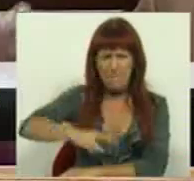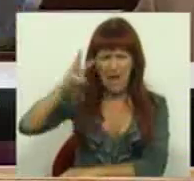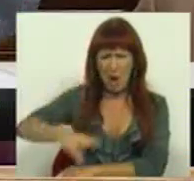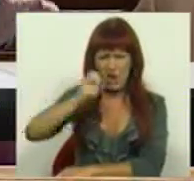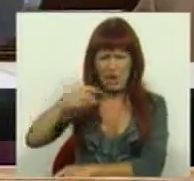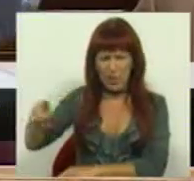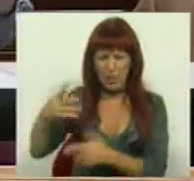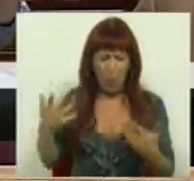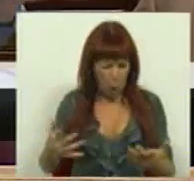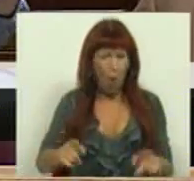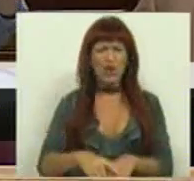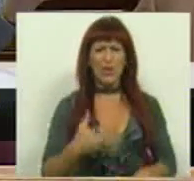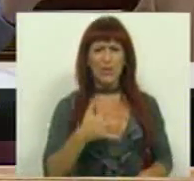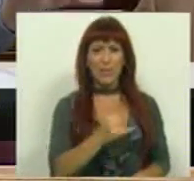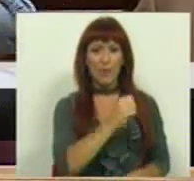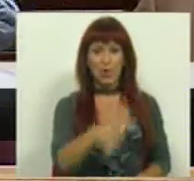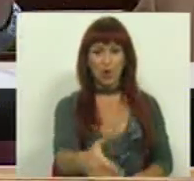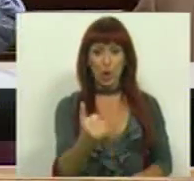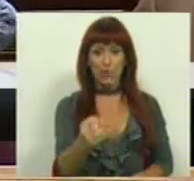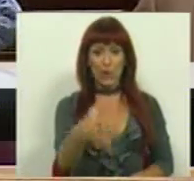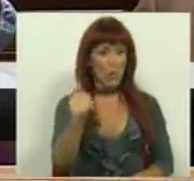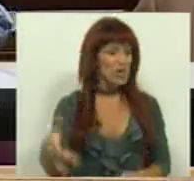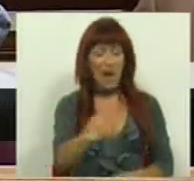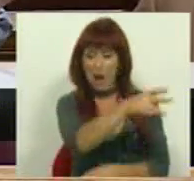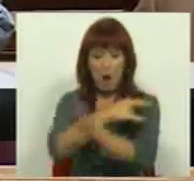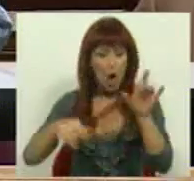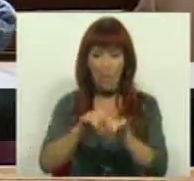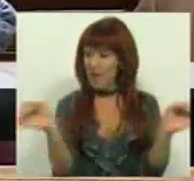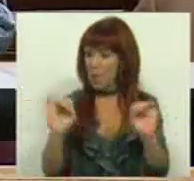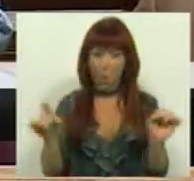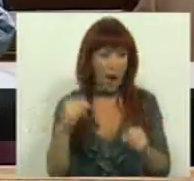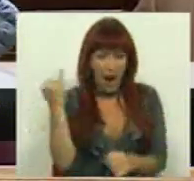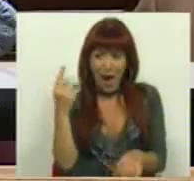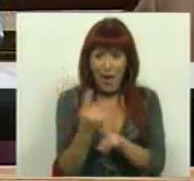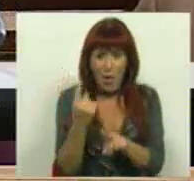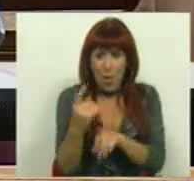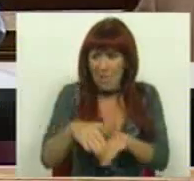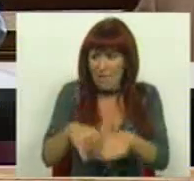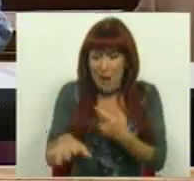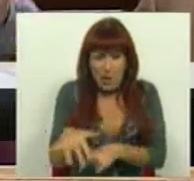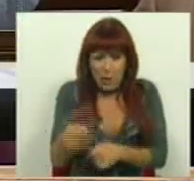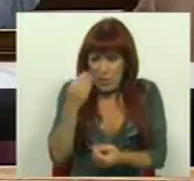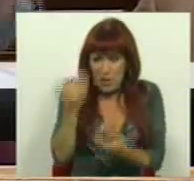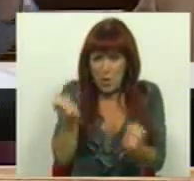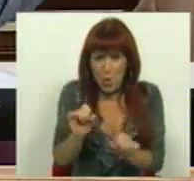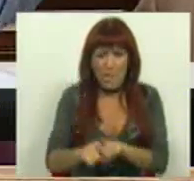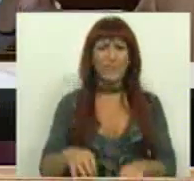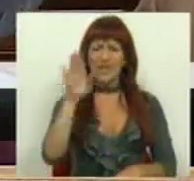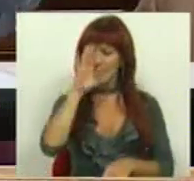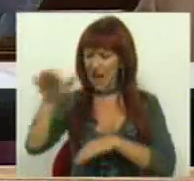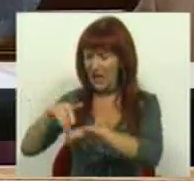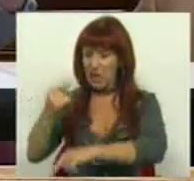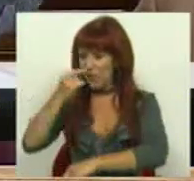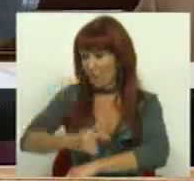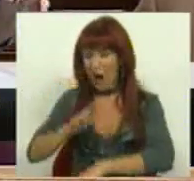de euros. Hoje, dezembro de 2011, a Europa não tem qualquer instrumento para atuar num contexto destes. Se a Itália